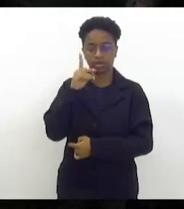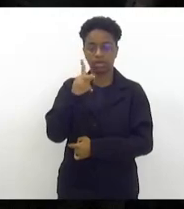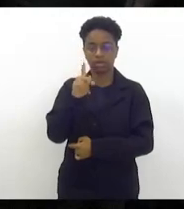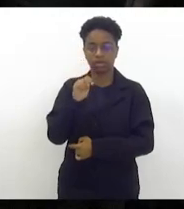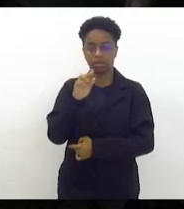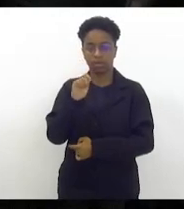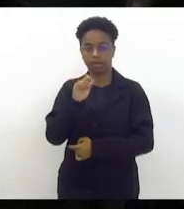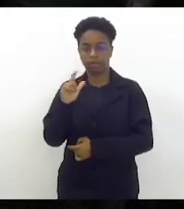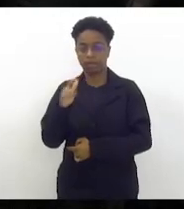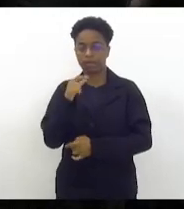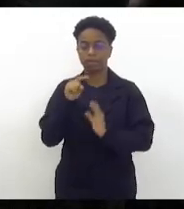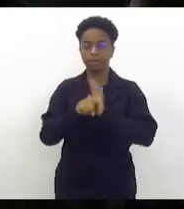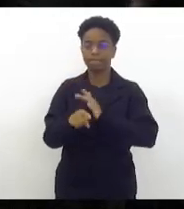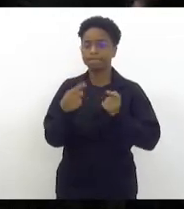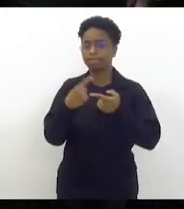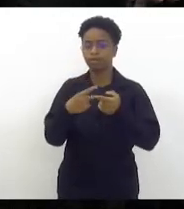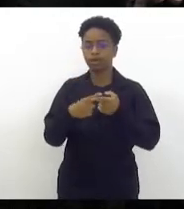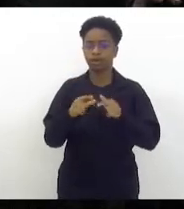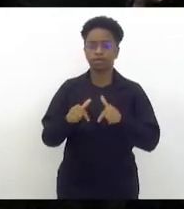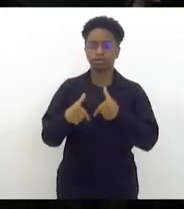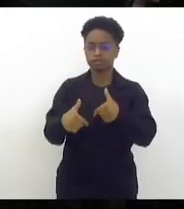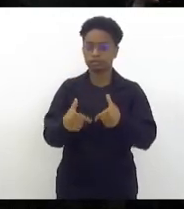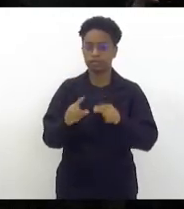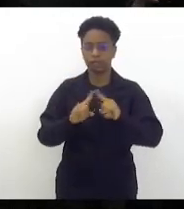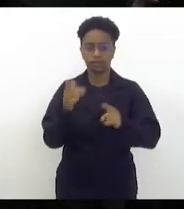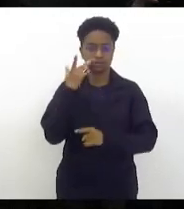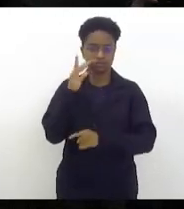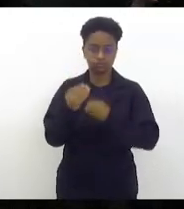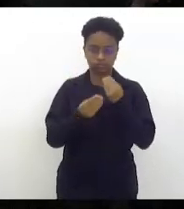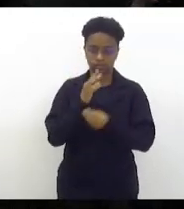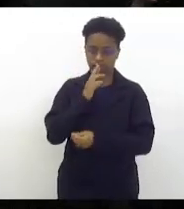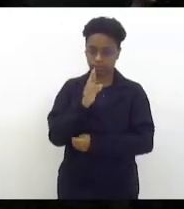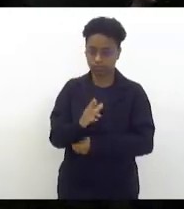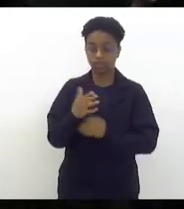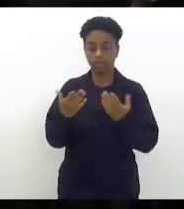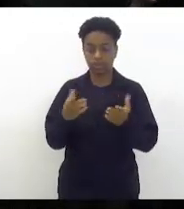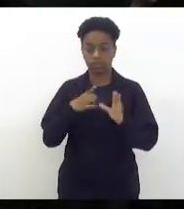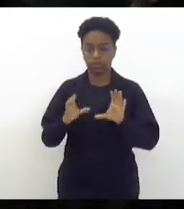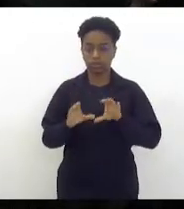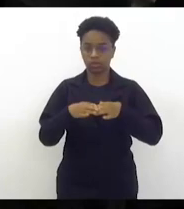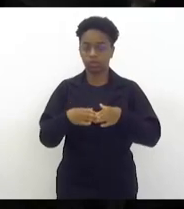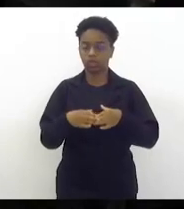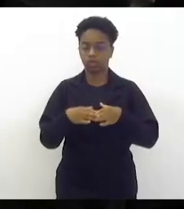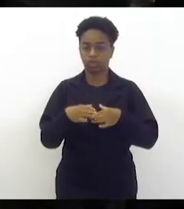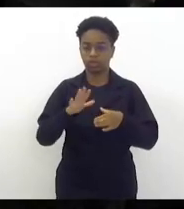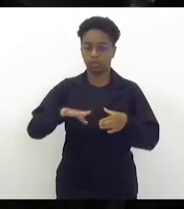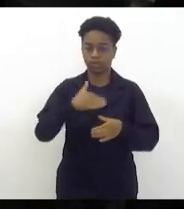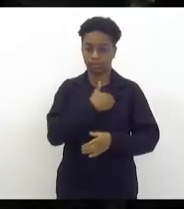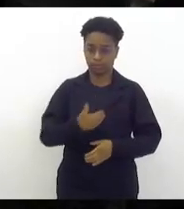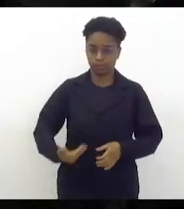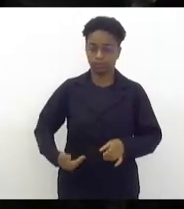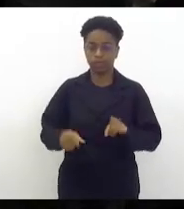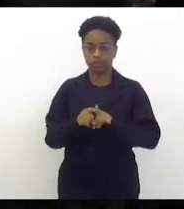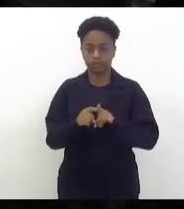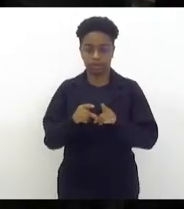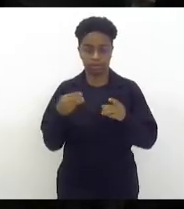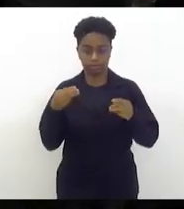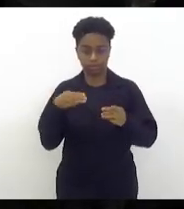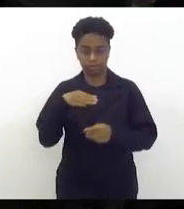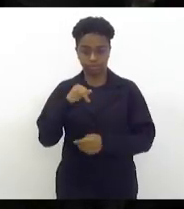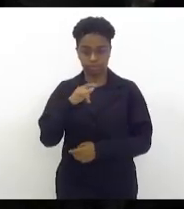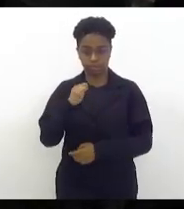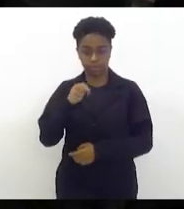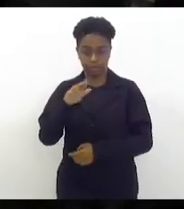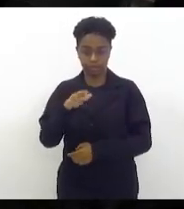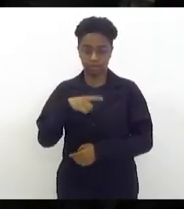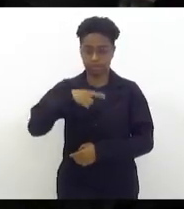a natureza da operação, também não souberam responder. Existe uma máxima no serviço público, inclusive no meio militar, que ordens absurdas não se cumprem.